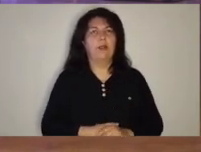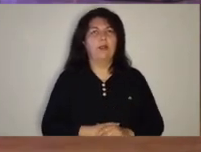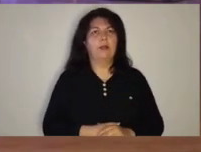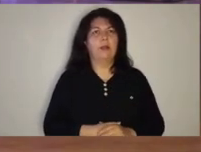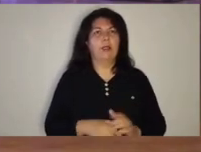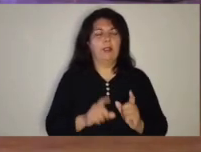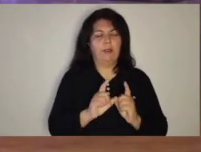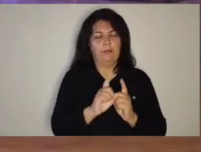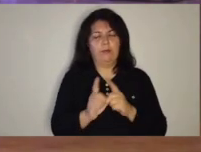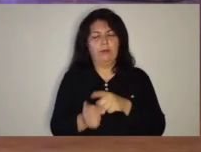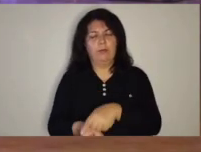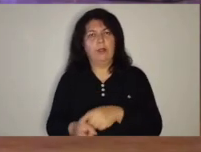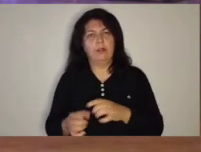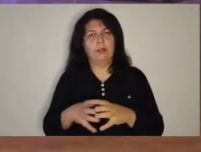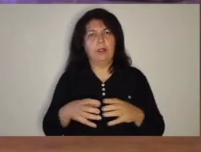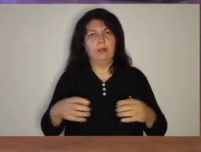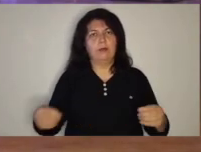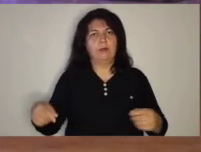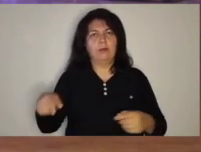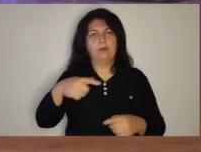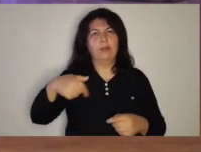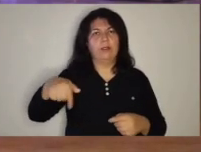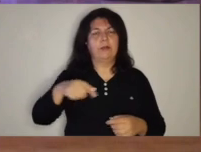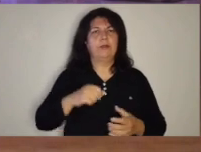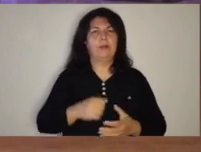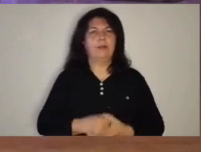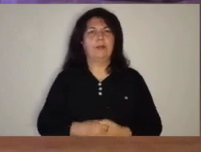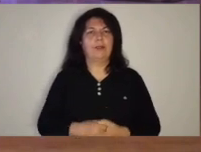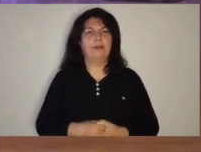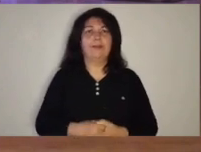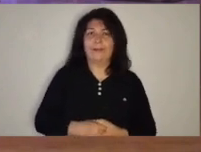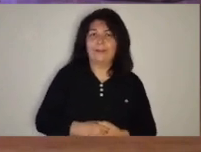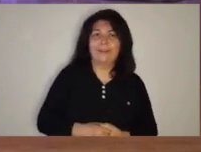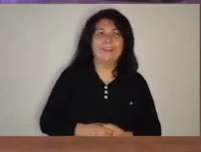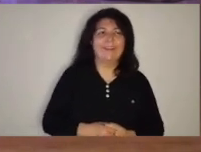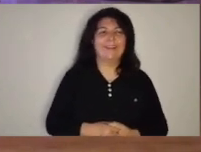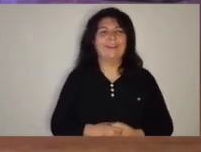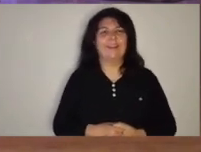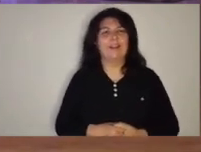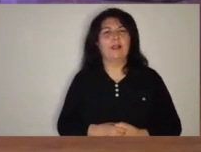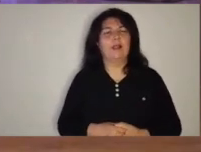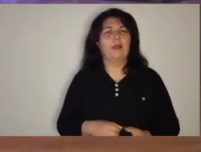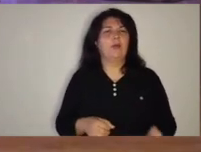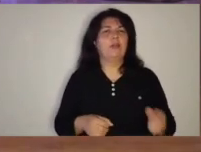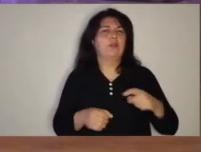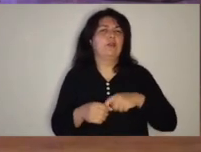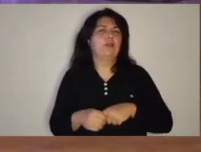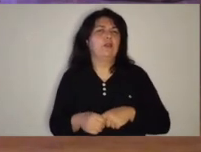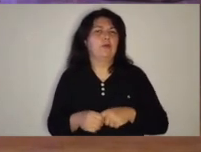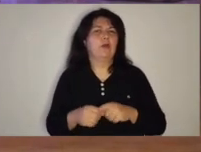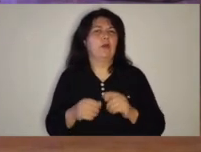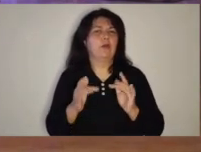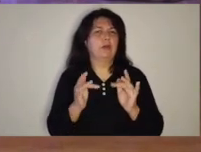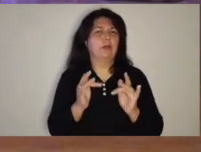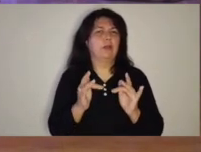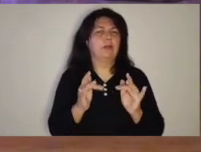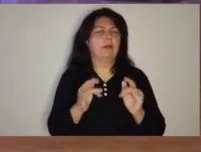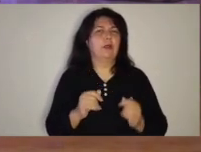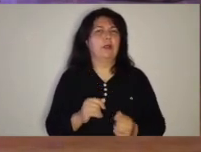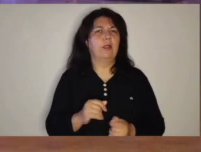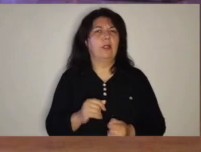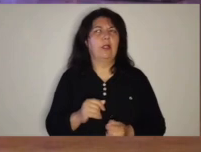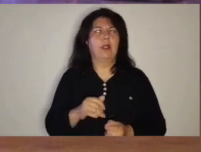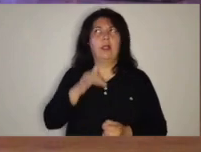foi batizado no Espírito Santo, começou em monte, em vigília, aconteceu tudo, irmãos. E aí quando foi para voltar